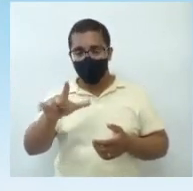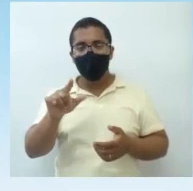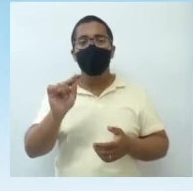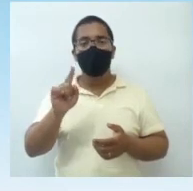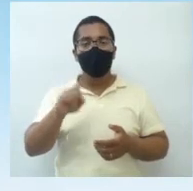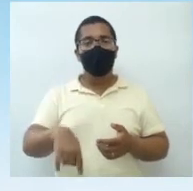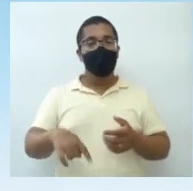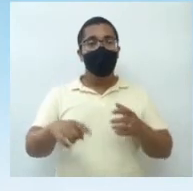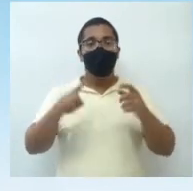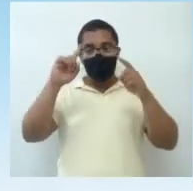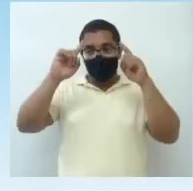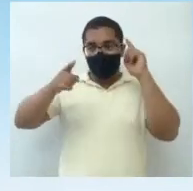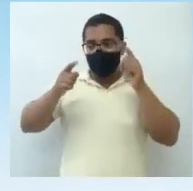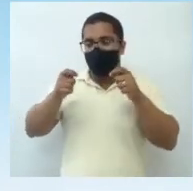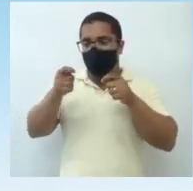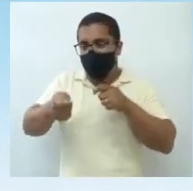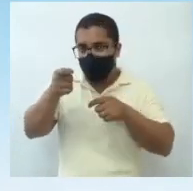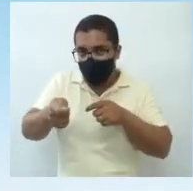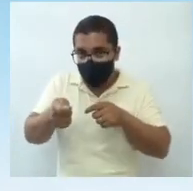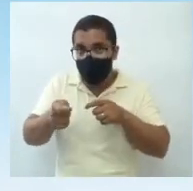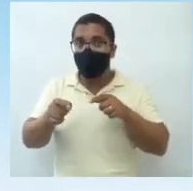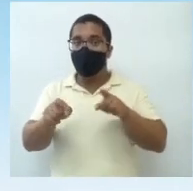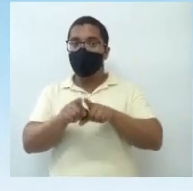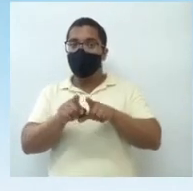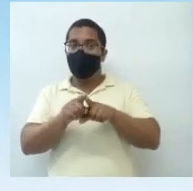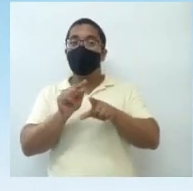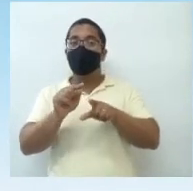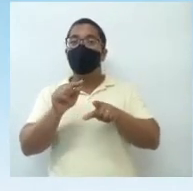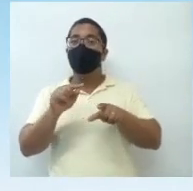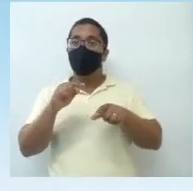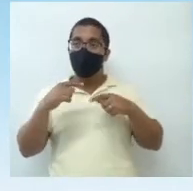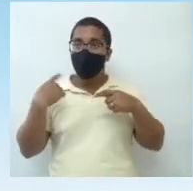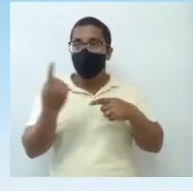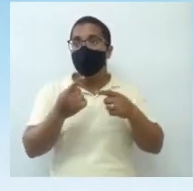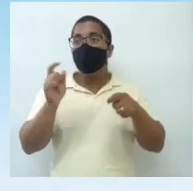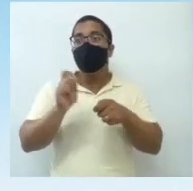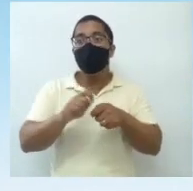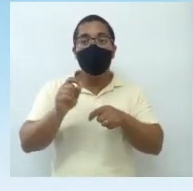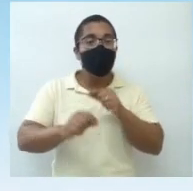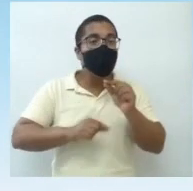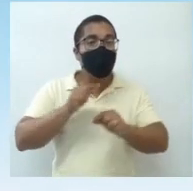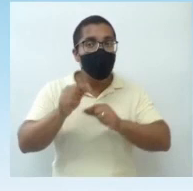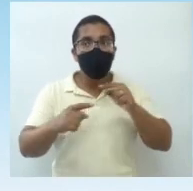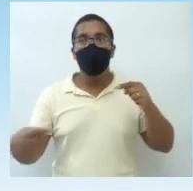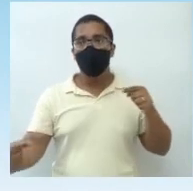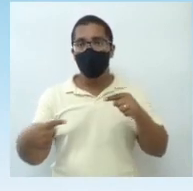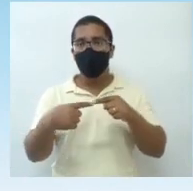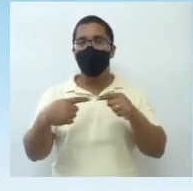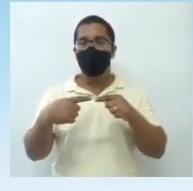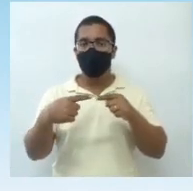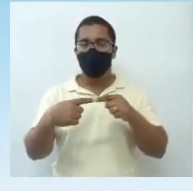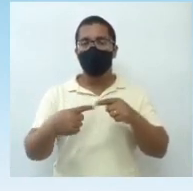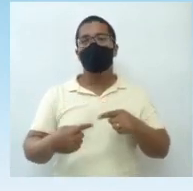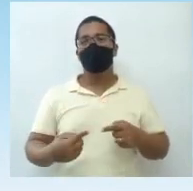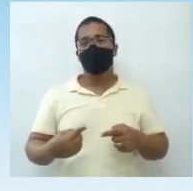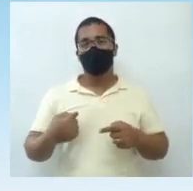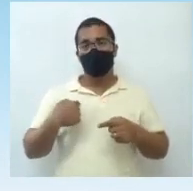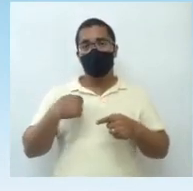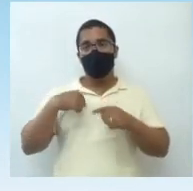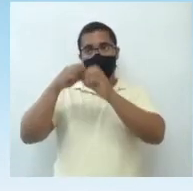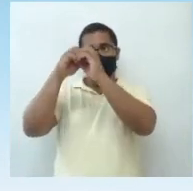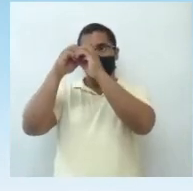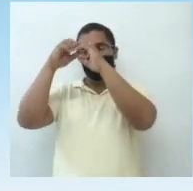o agir comunicativo de que realmente é aquilo que deve fazer parte do da minha dado do meu